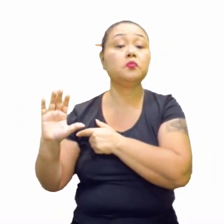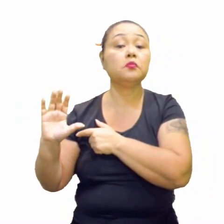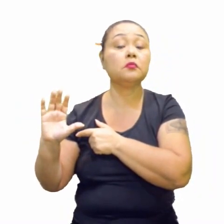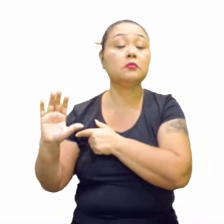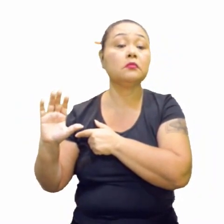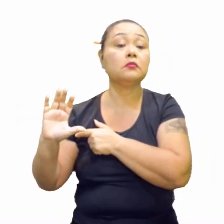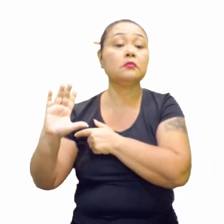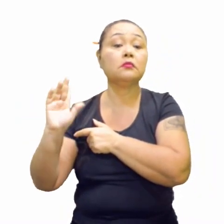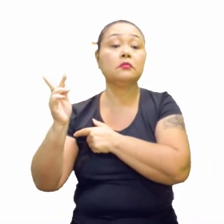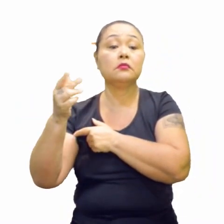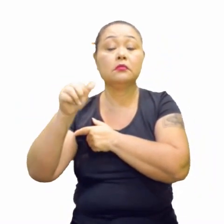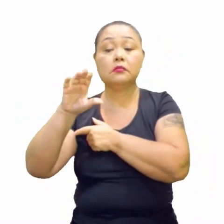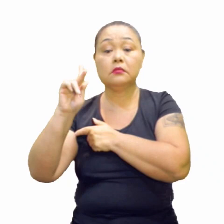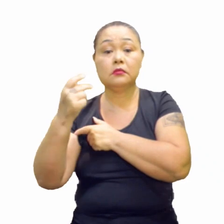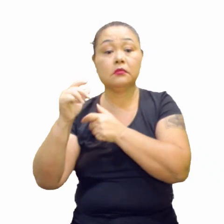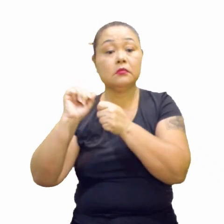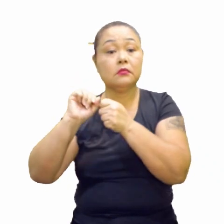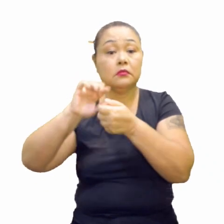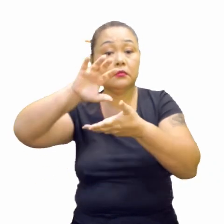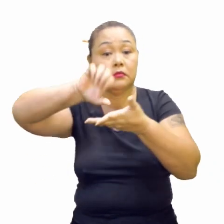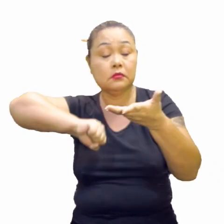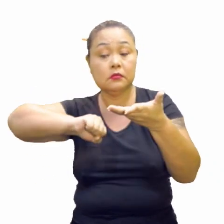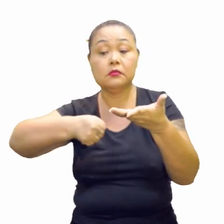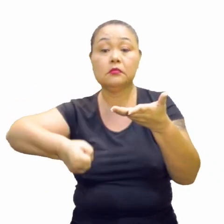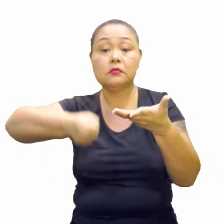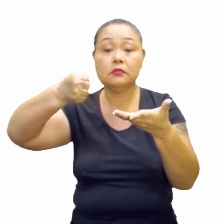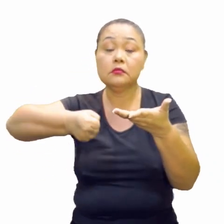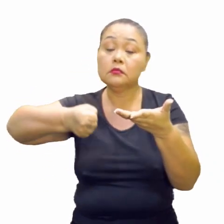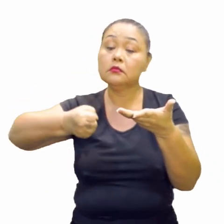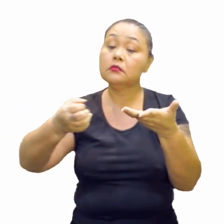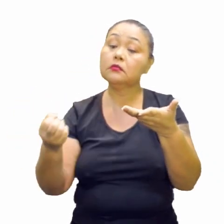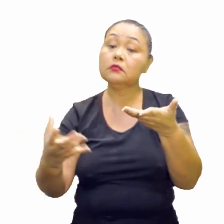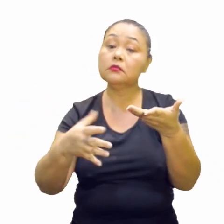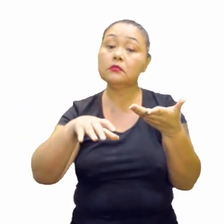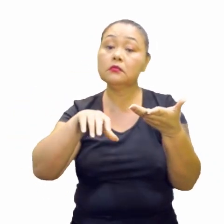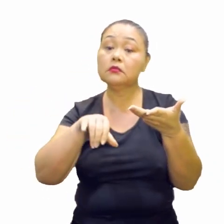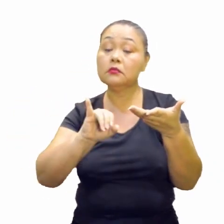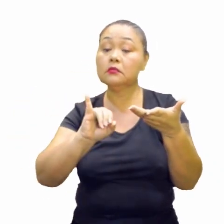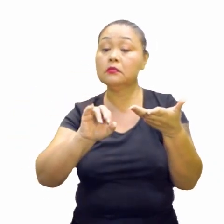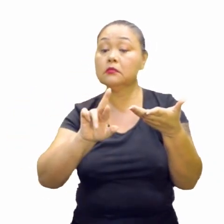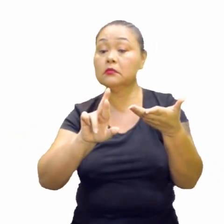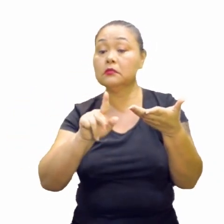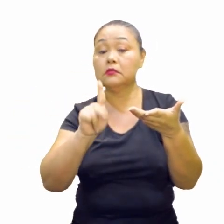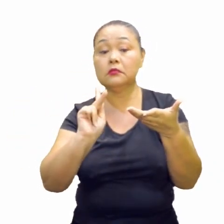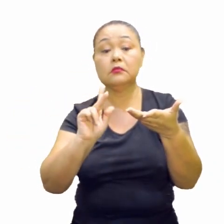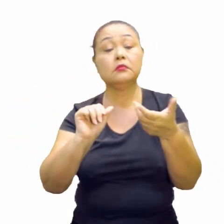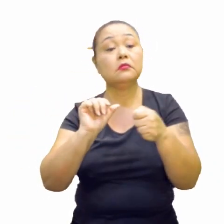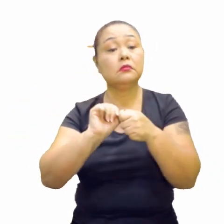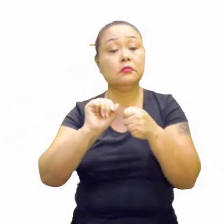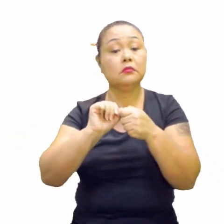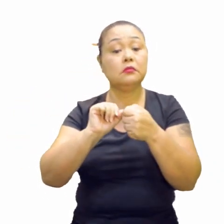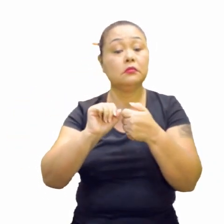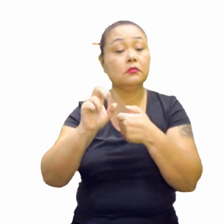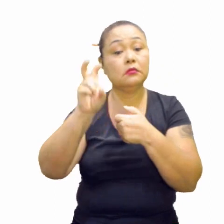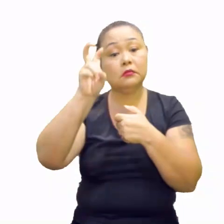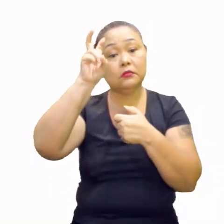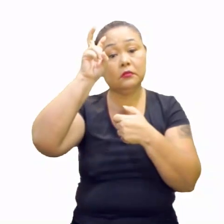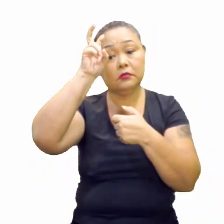Crash da Bolsa de Nova York. Queda. Uma quinta-feira negra.